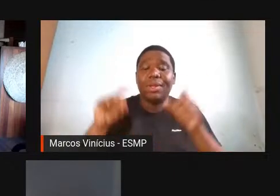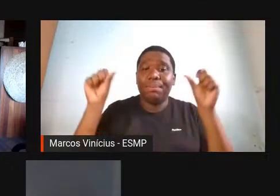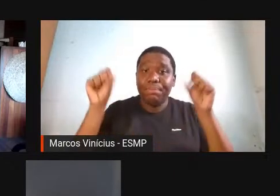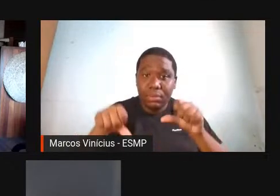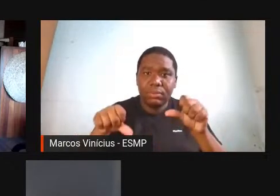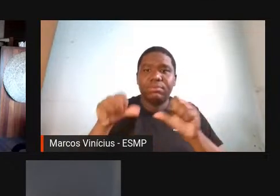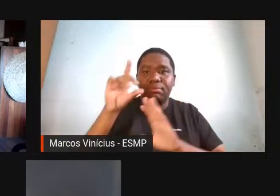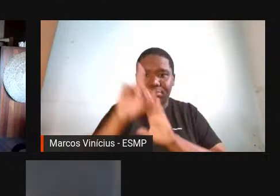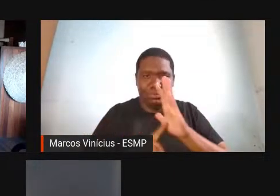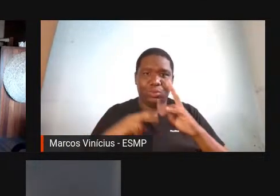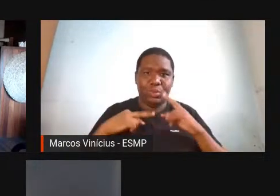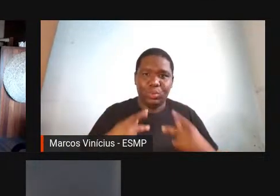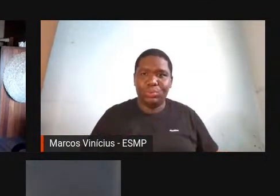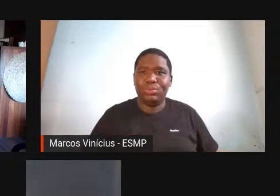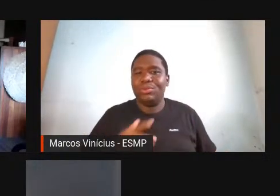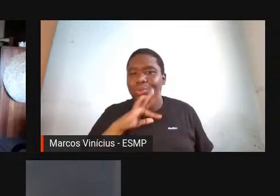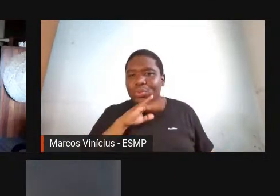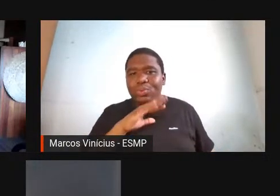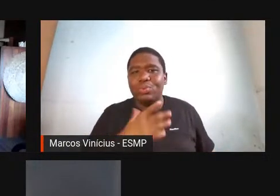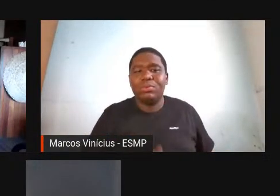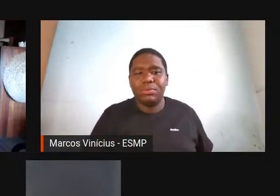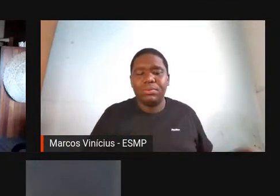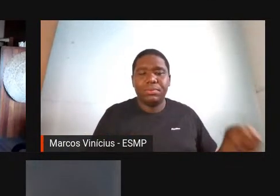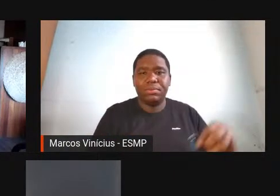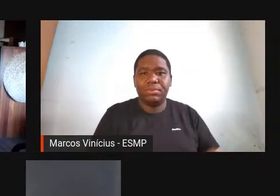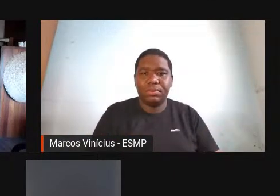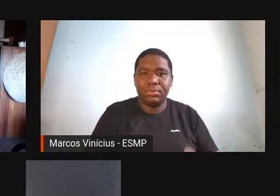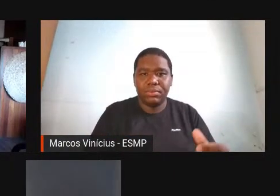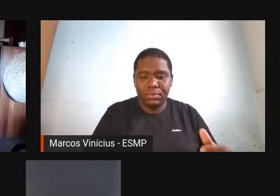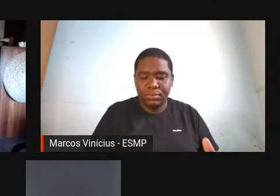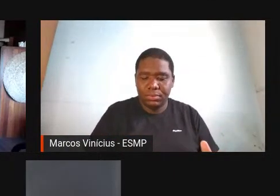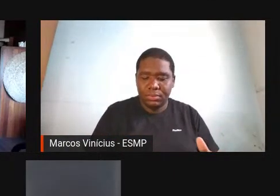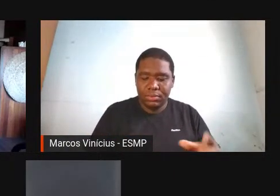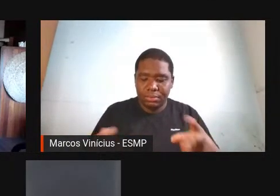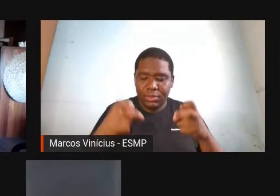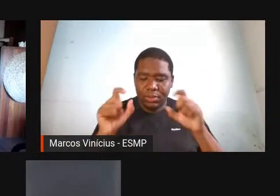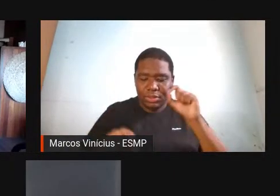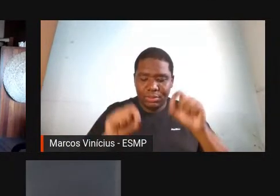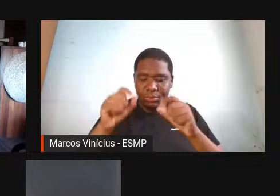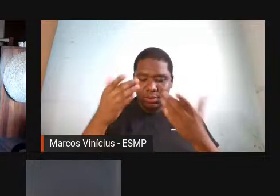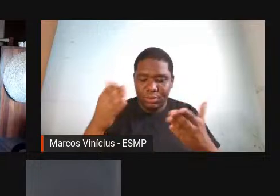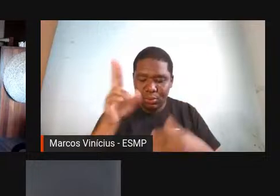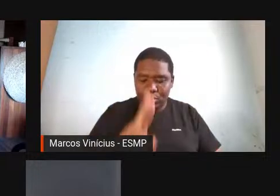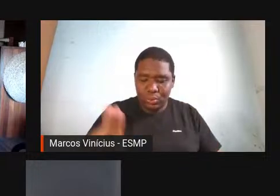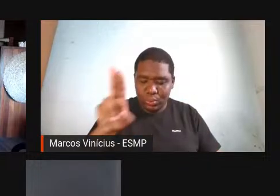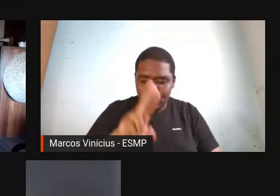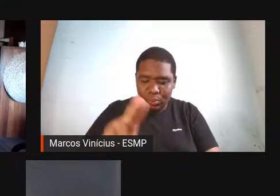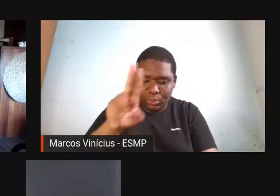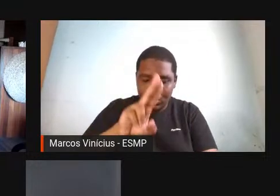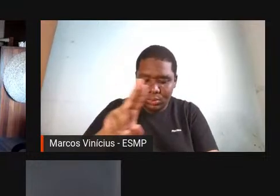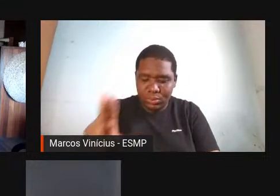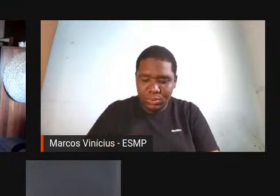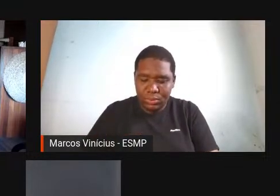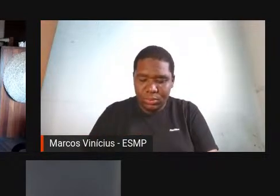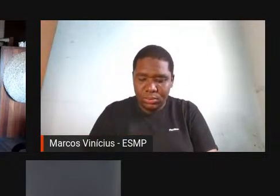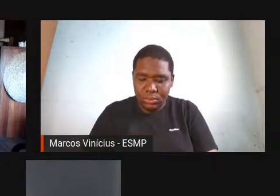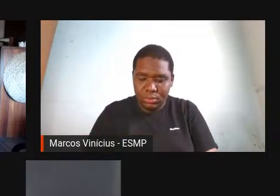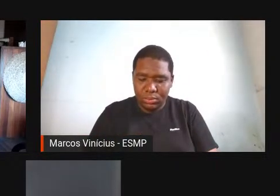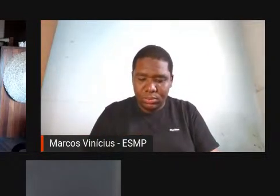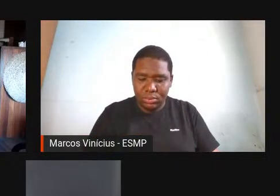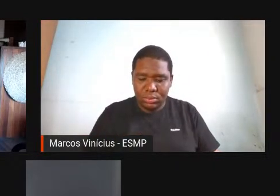direitos humanos. Tanto é que o nazismo a utilizou em grande escala. Atualmente, nós temos temas